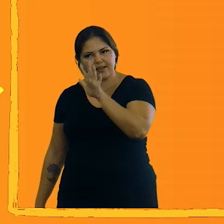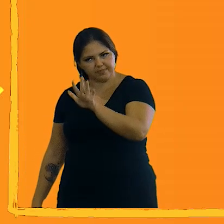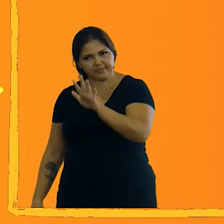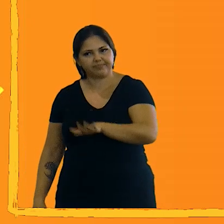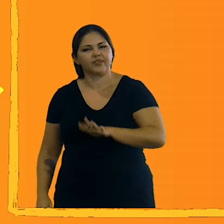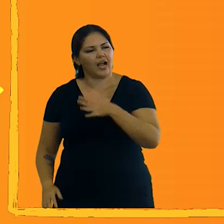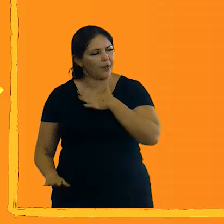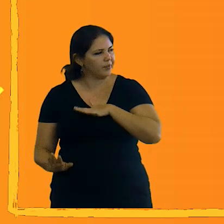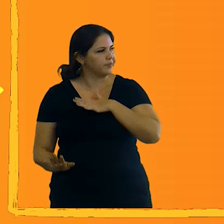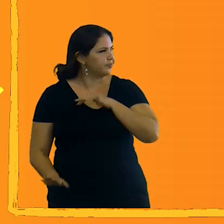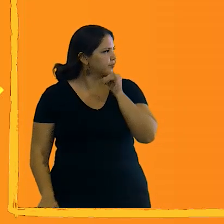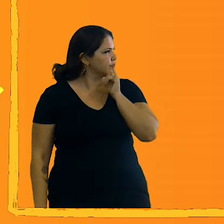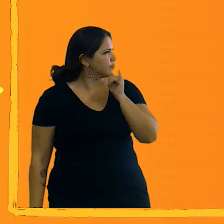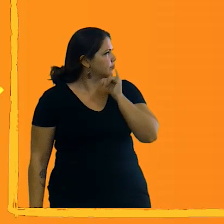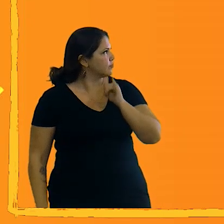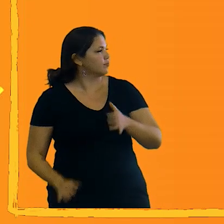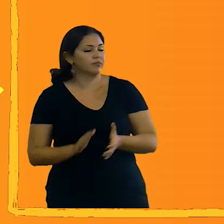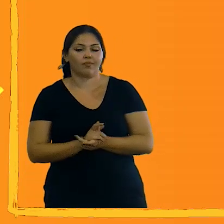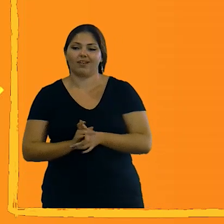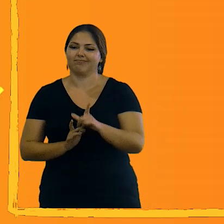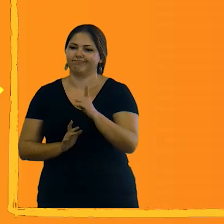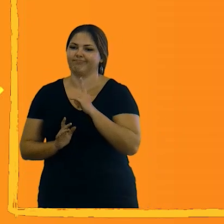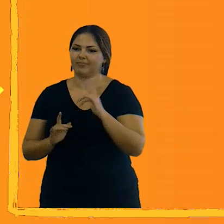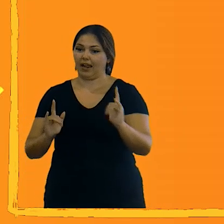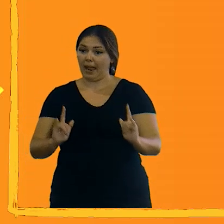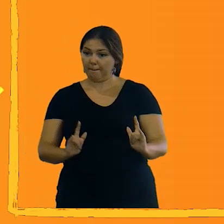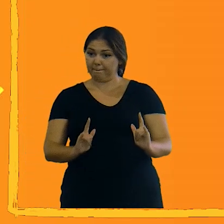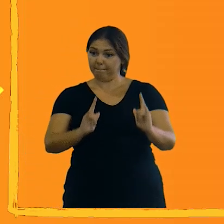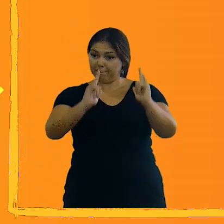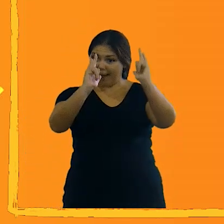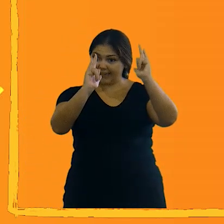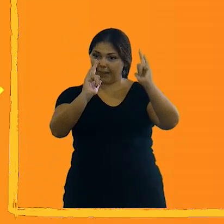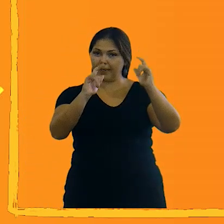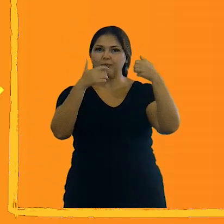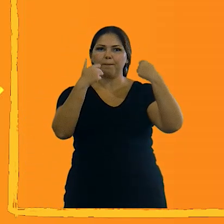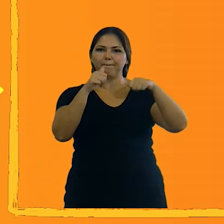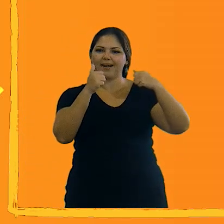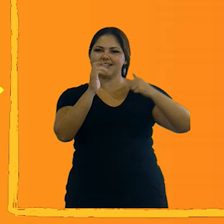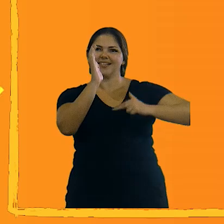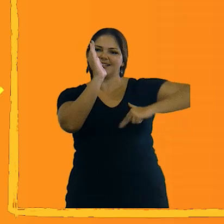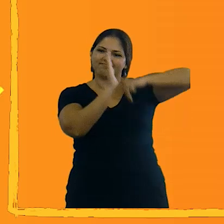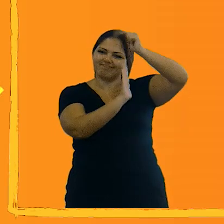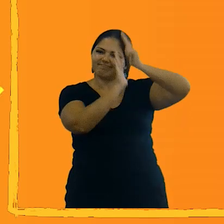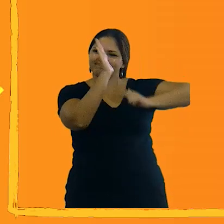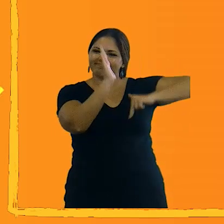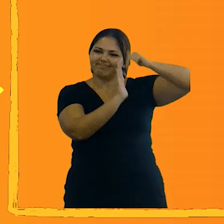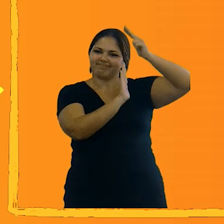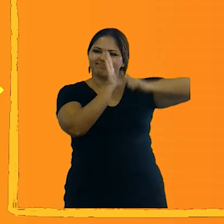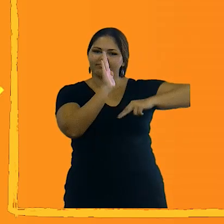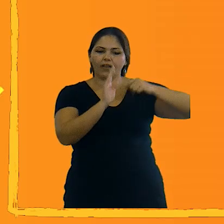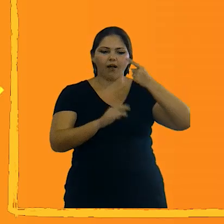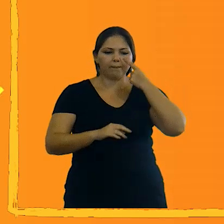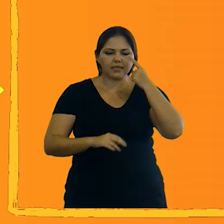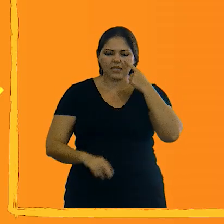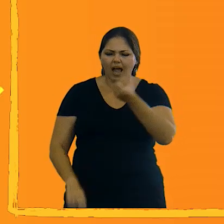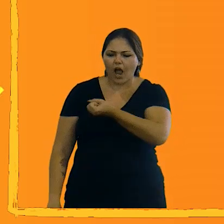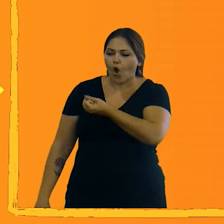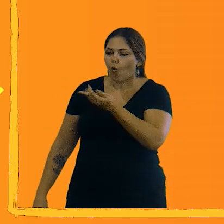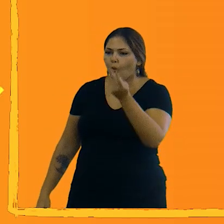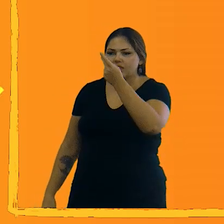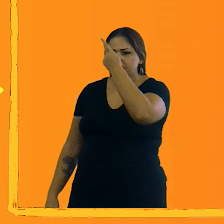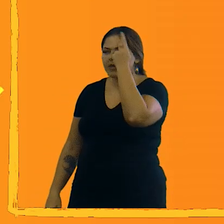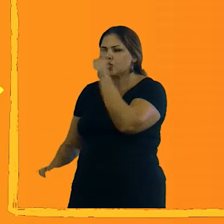uma construtora deseja contratar pintores porém está com dúvida quanto a quantidade após pesquisas e